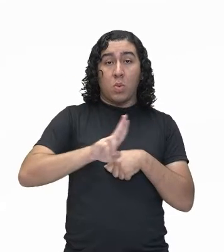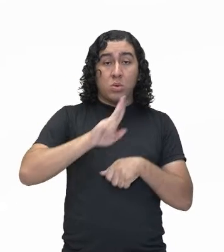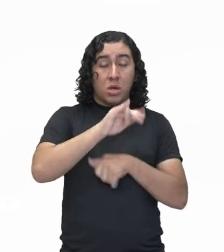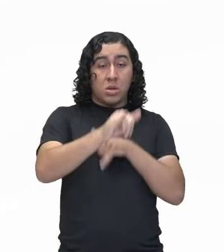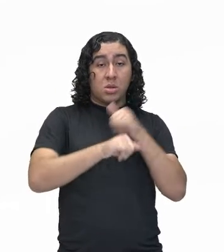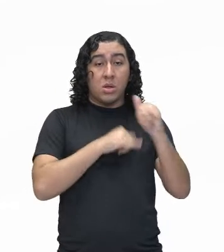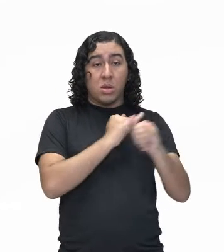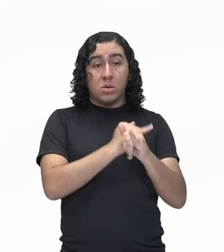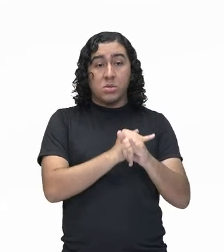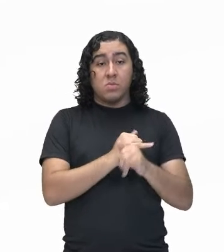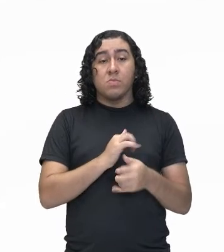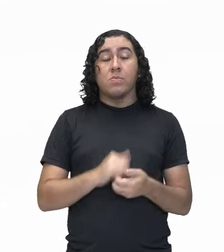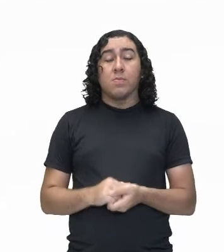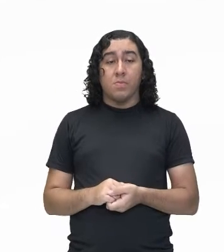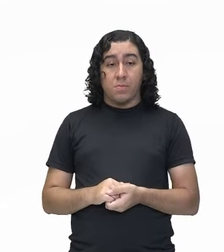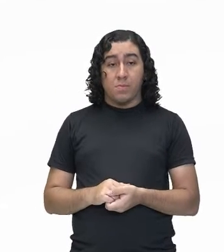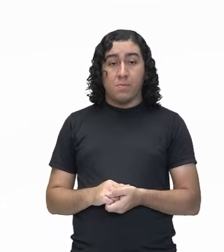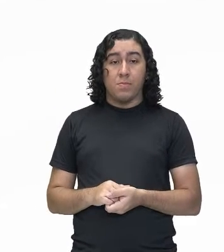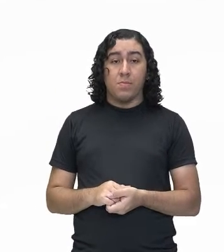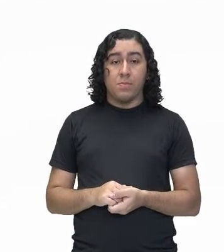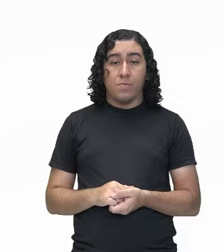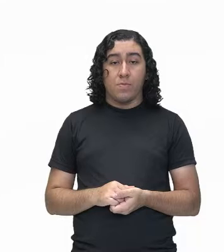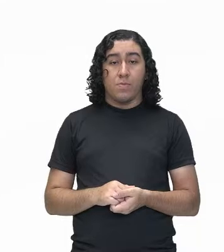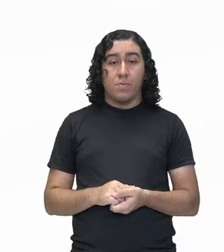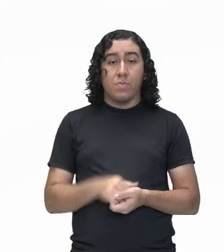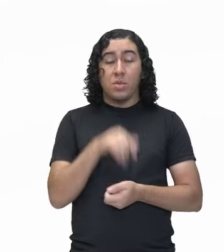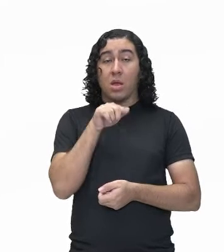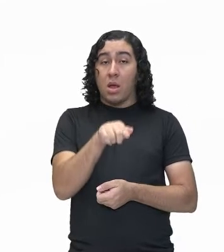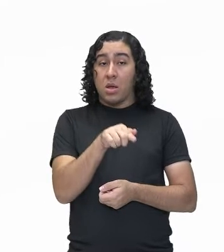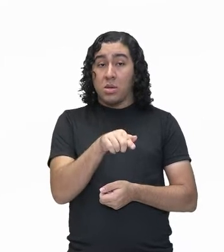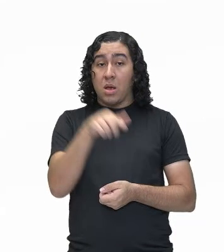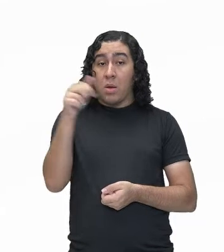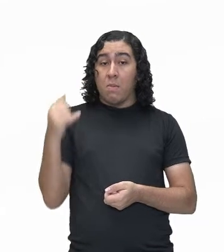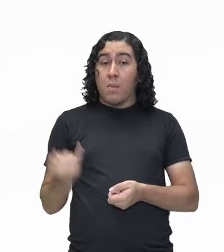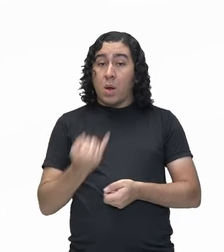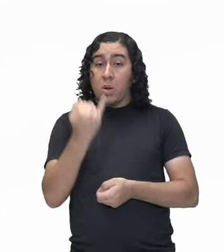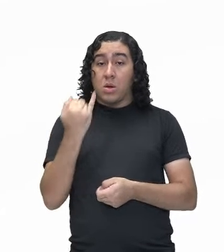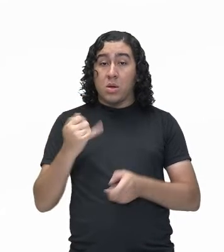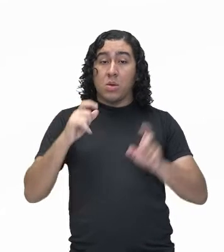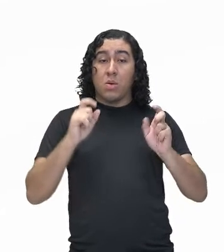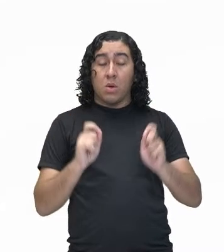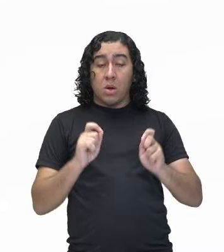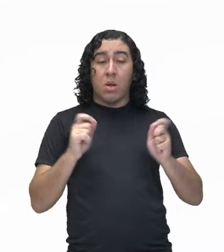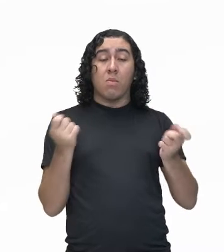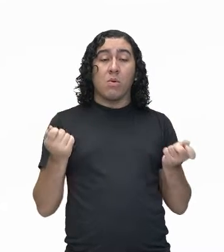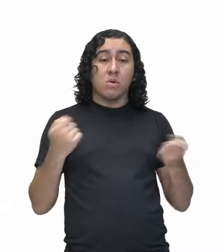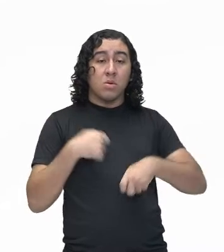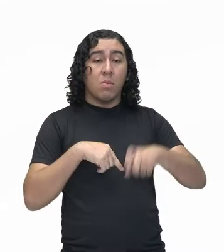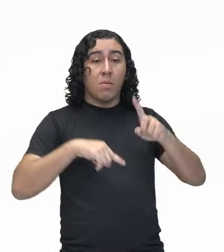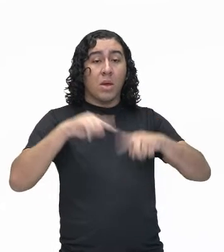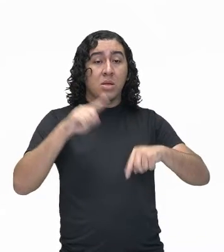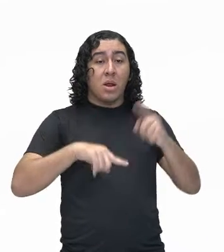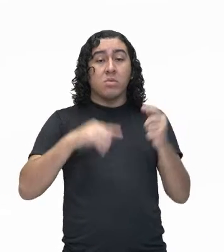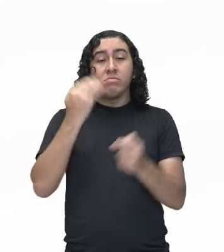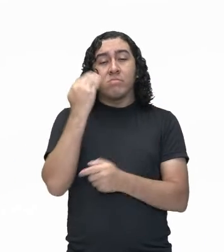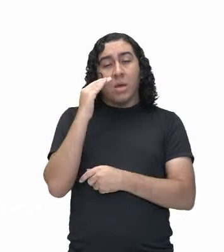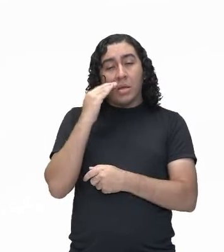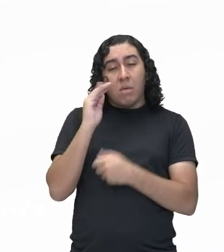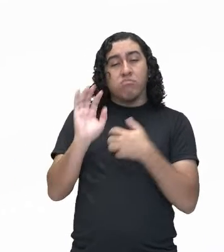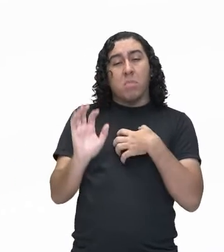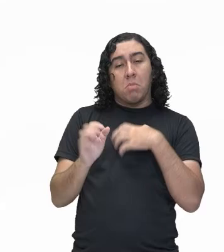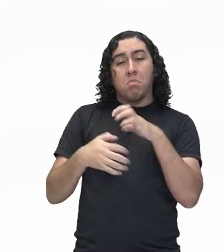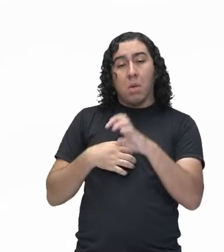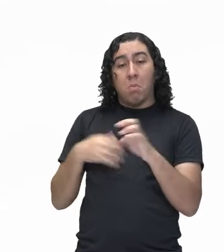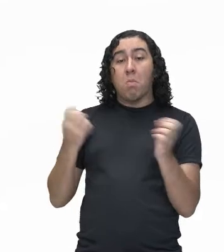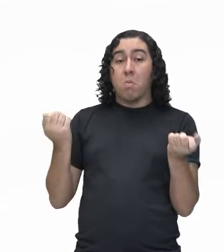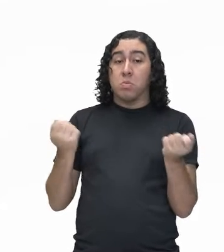feita através da internet. As mídias digitais são importantes ferramentas de